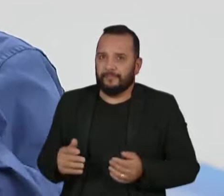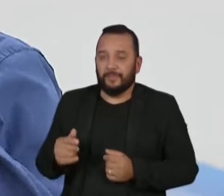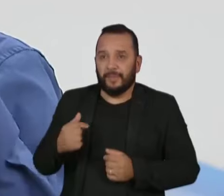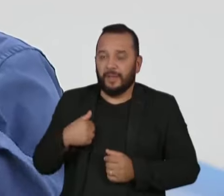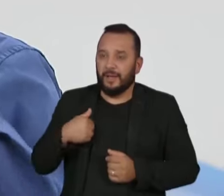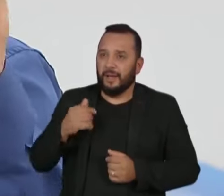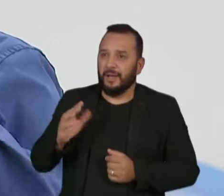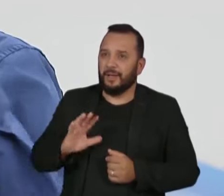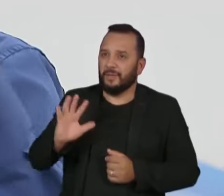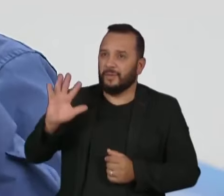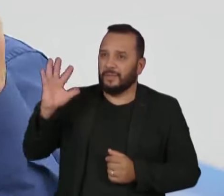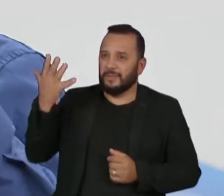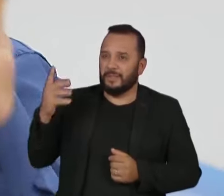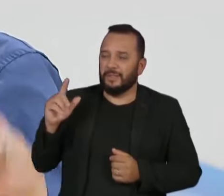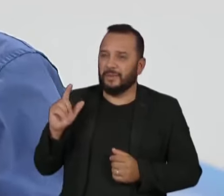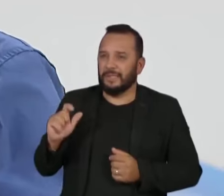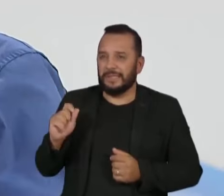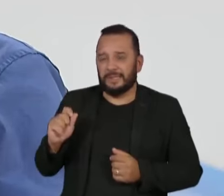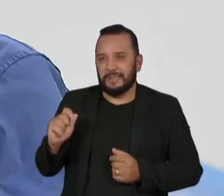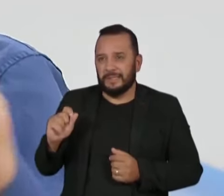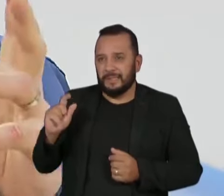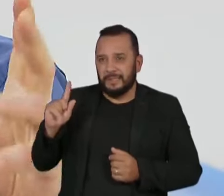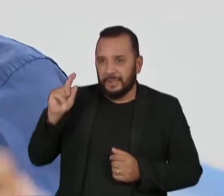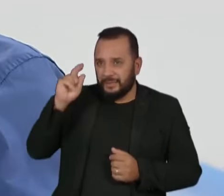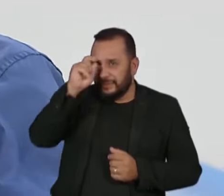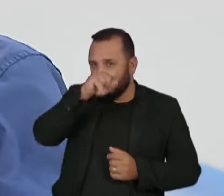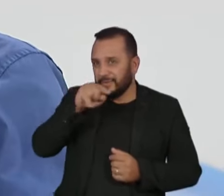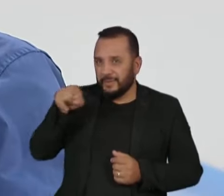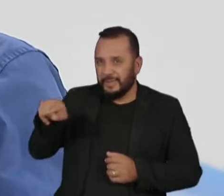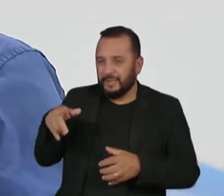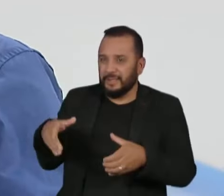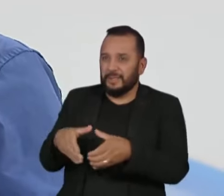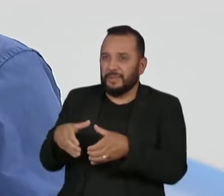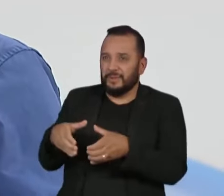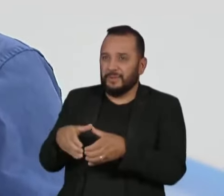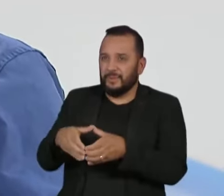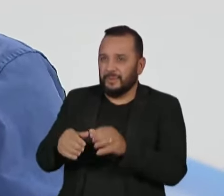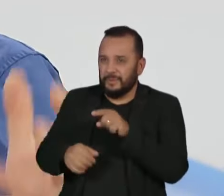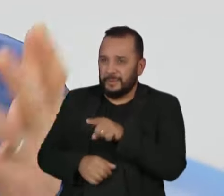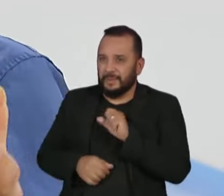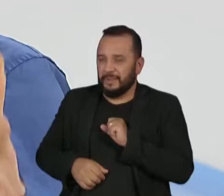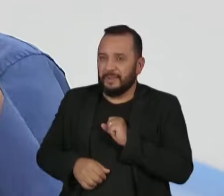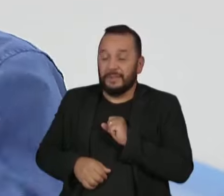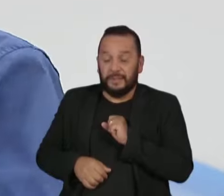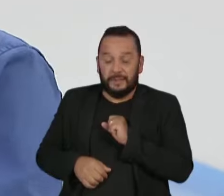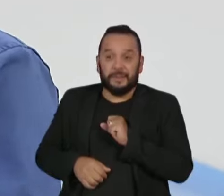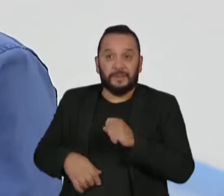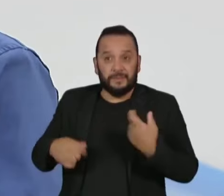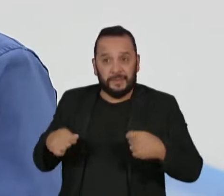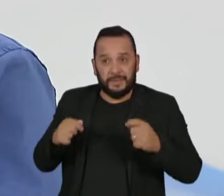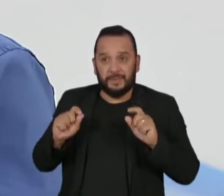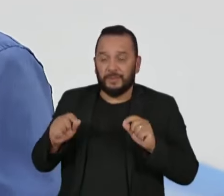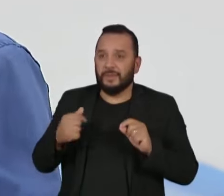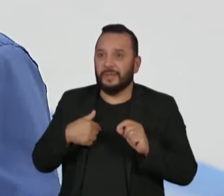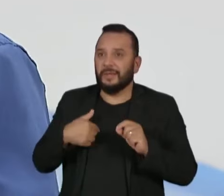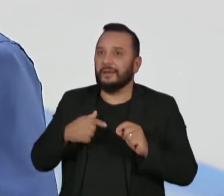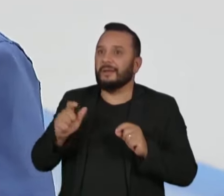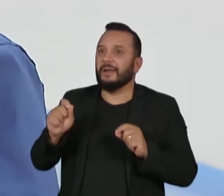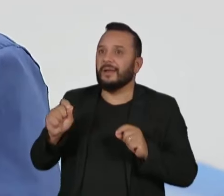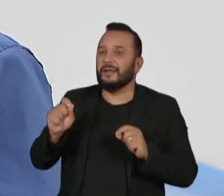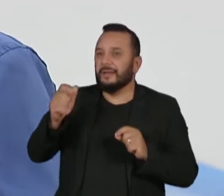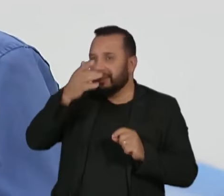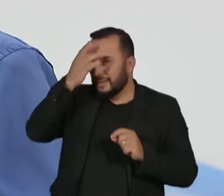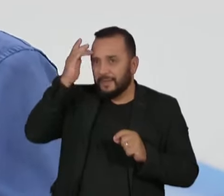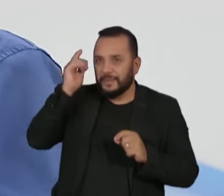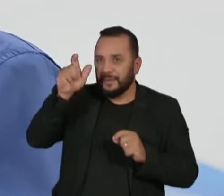terrível que se configurou com essa turma que está colocando, é preciso dizer quem são, é